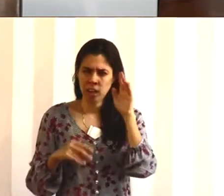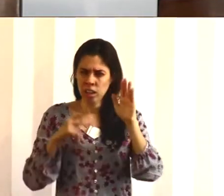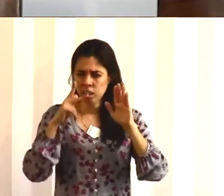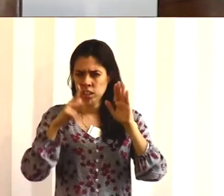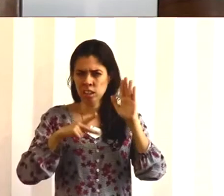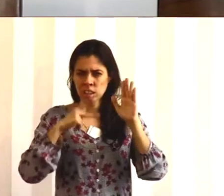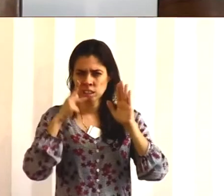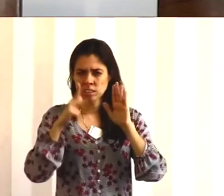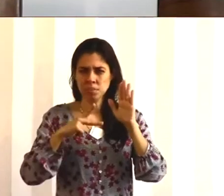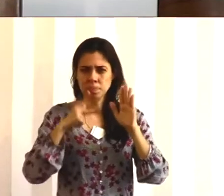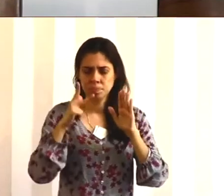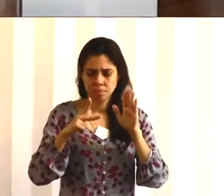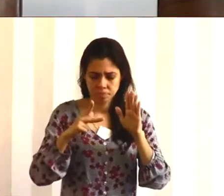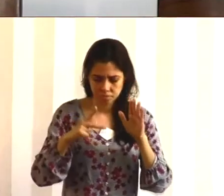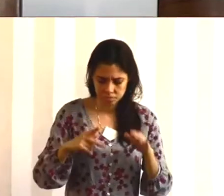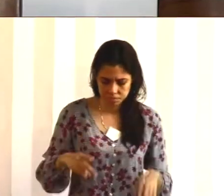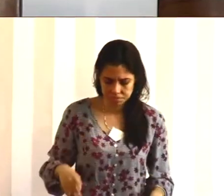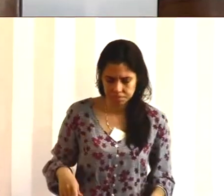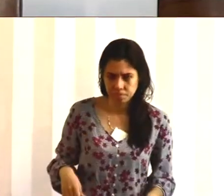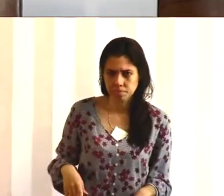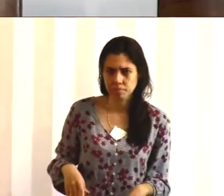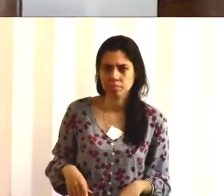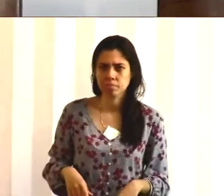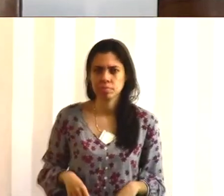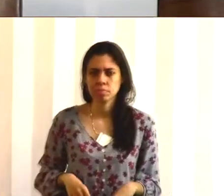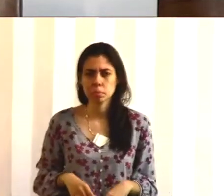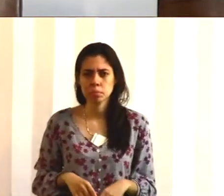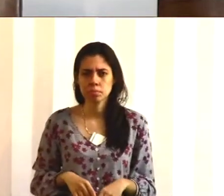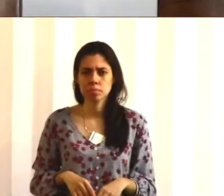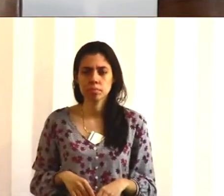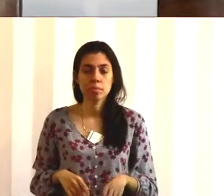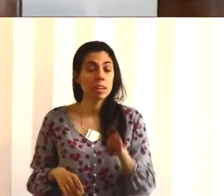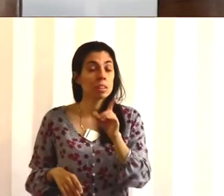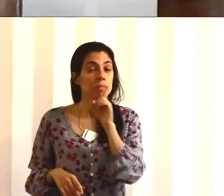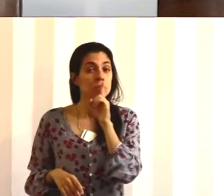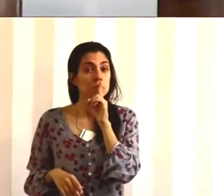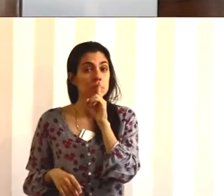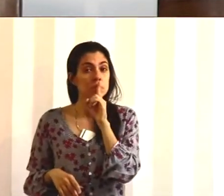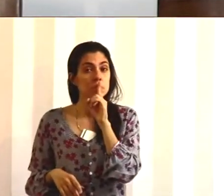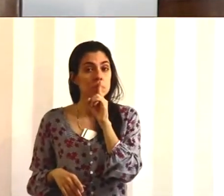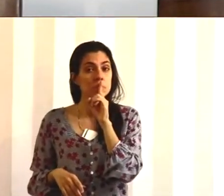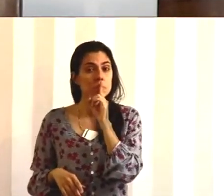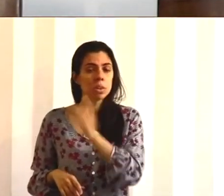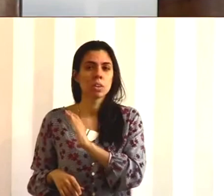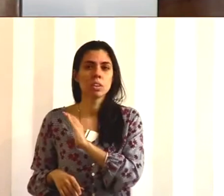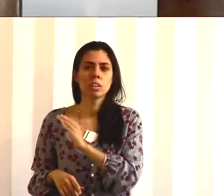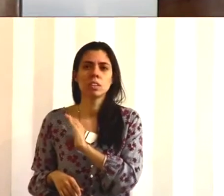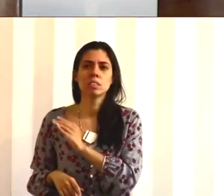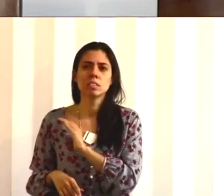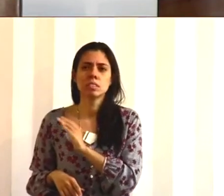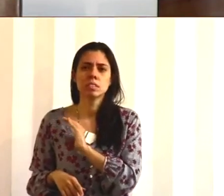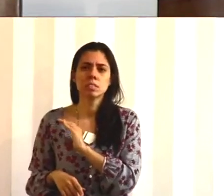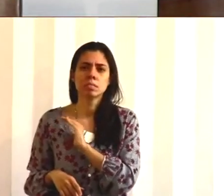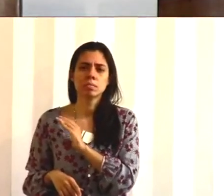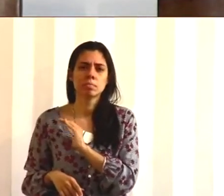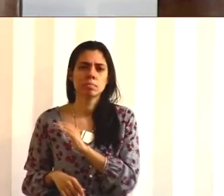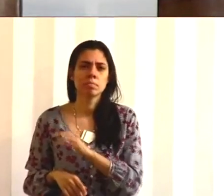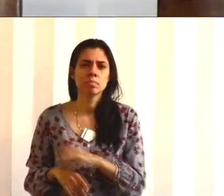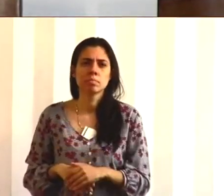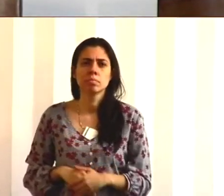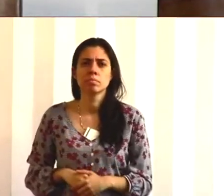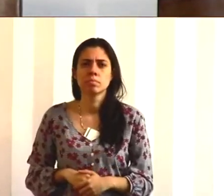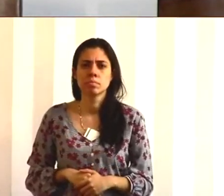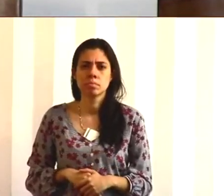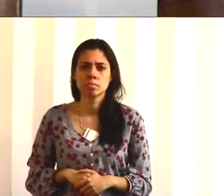aquietar o coração, mas também a mim e a você a aquietarmos nosso coração diante das nossas dificuldades. Nós estamos vendo o barulho